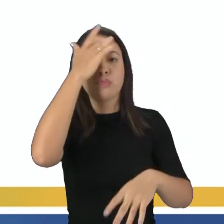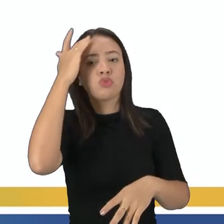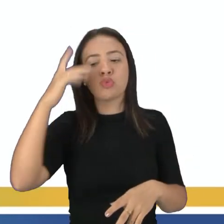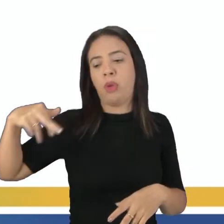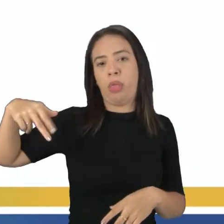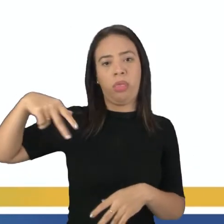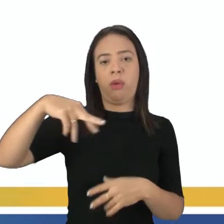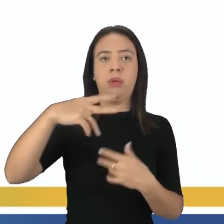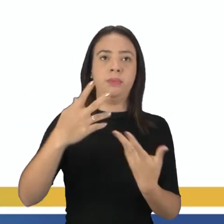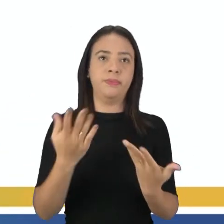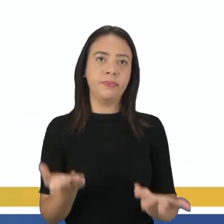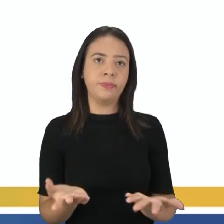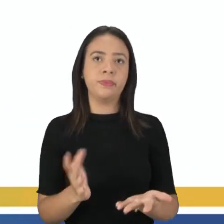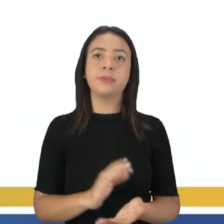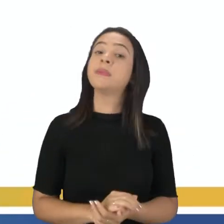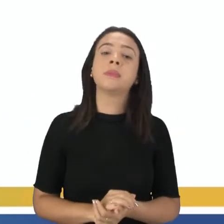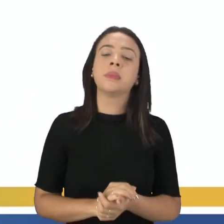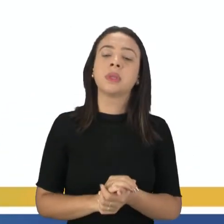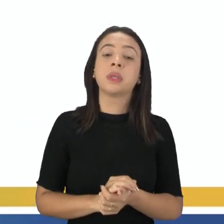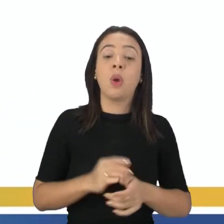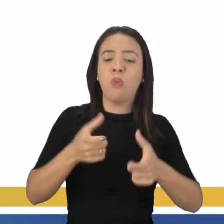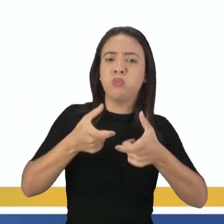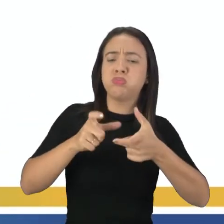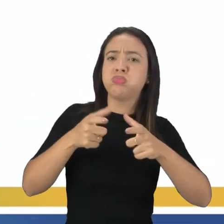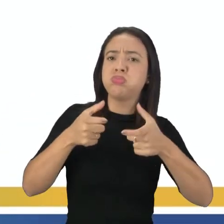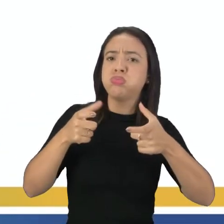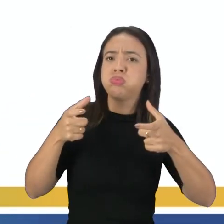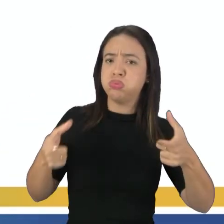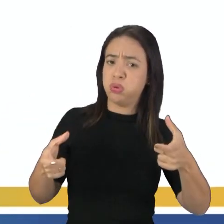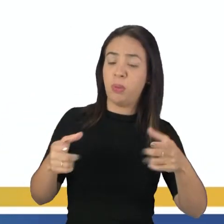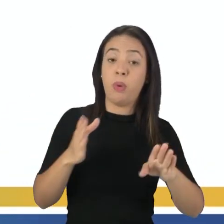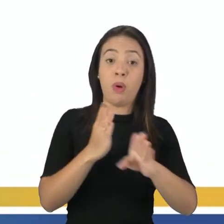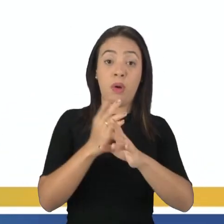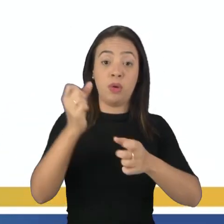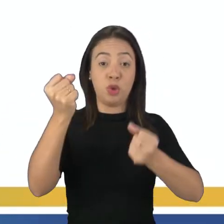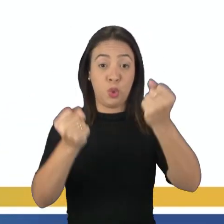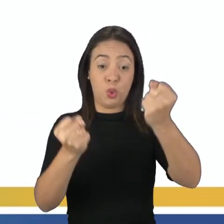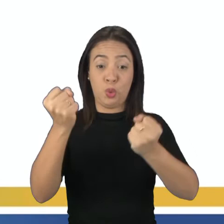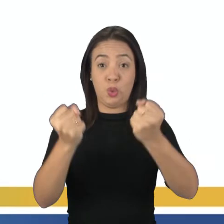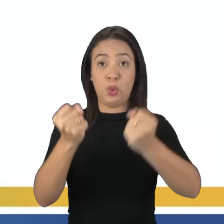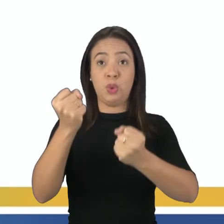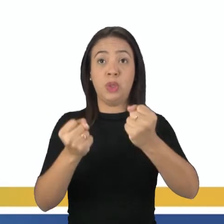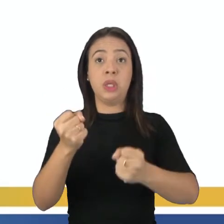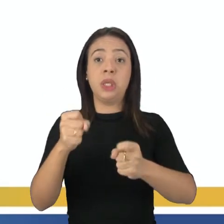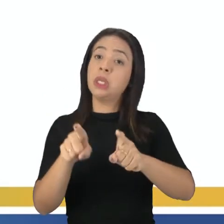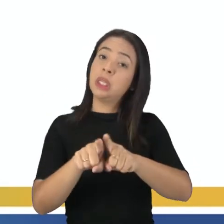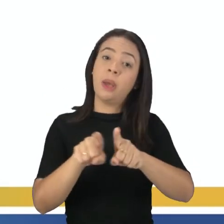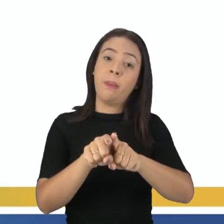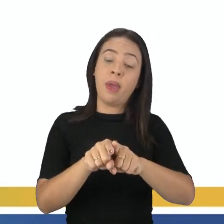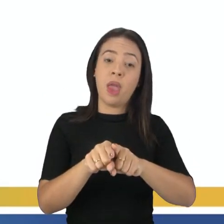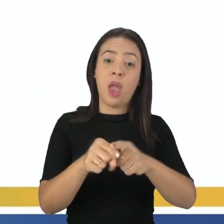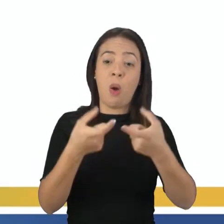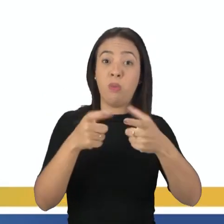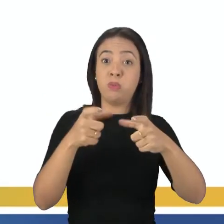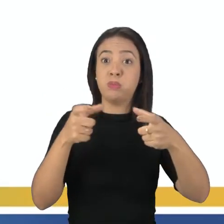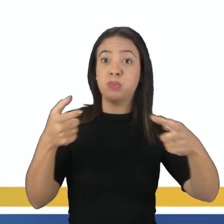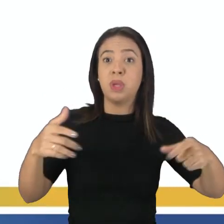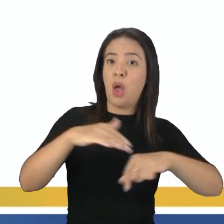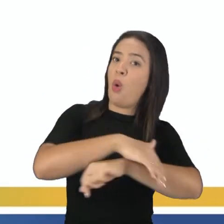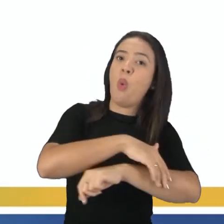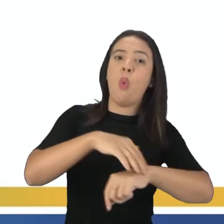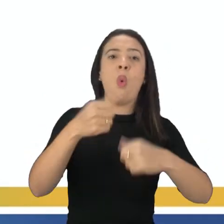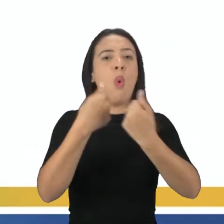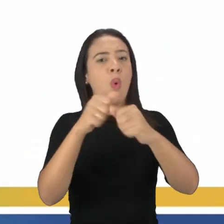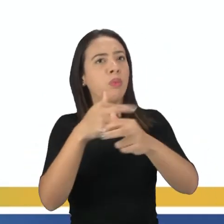pedestres. A ideologia do crescimento, baseado no automóvel e na expansão indiscriminada do sistema viário, ainda